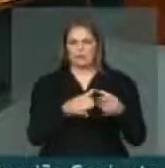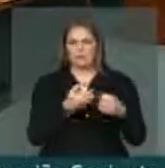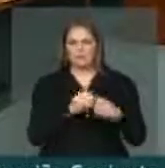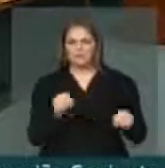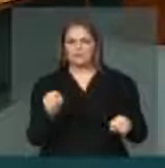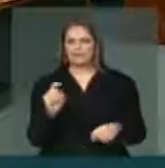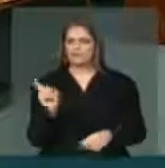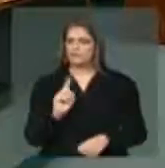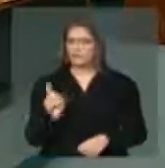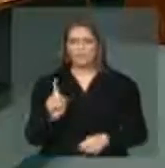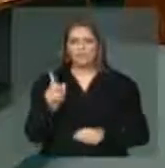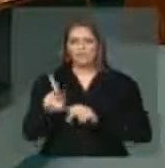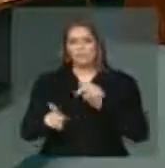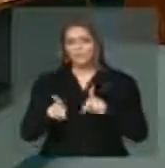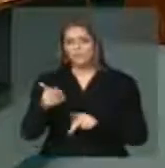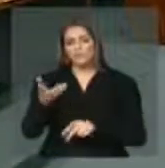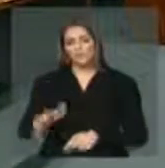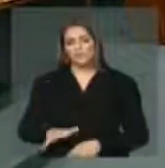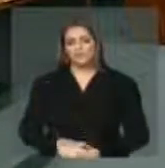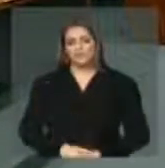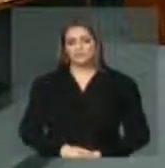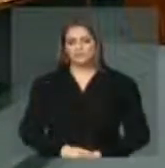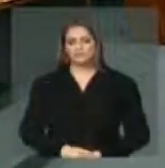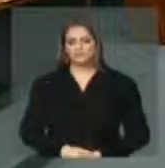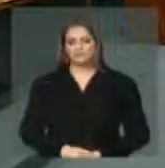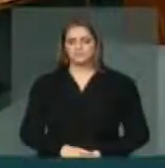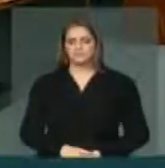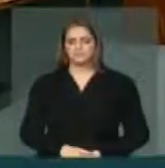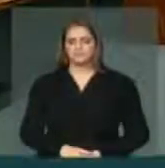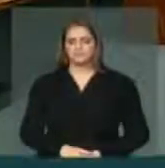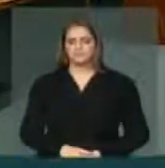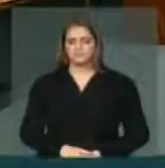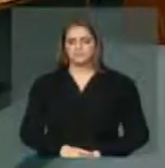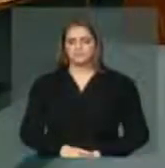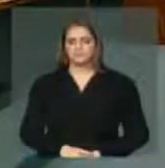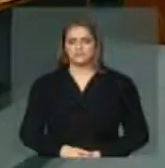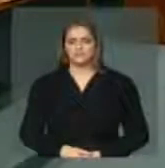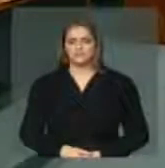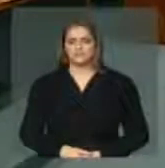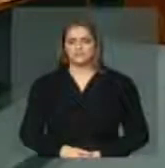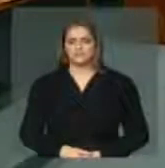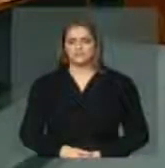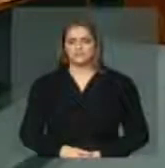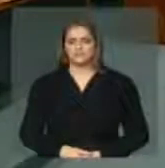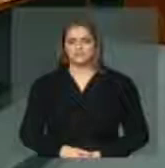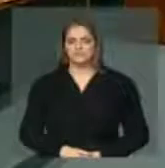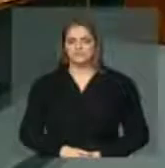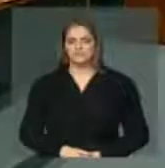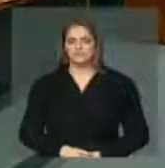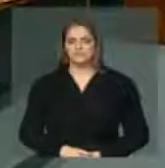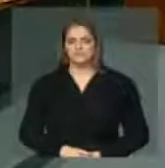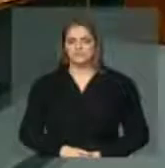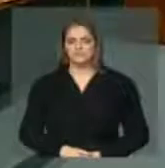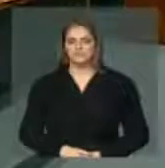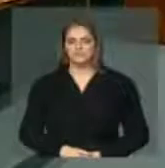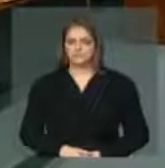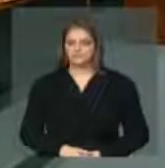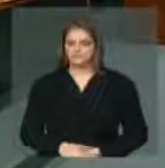assim. Então, finalizando, em respeito ao diminuto tempo, quero dizer o